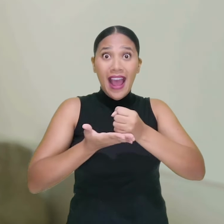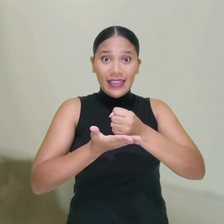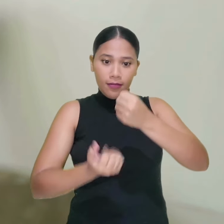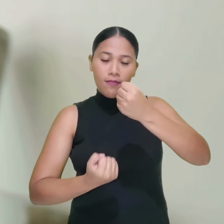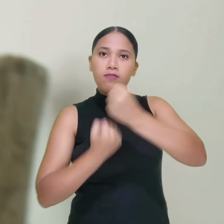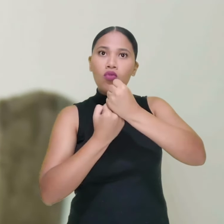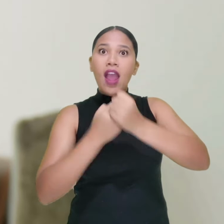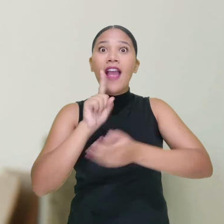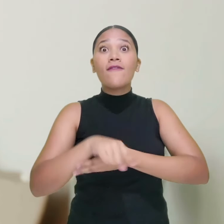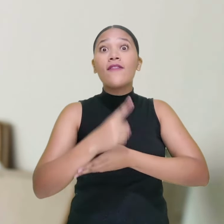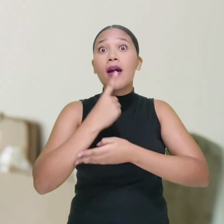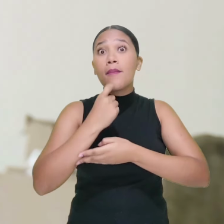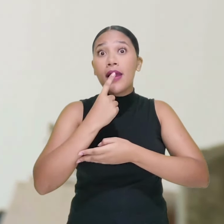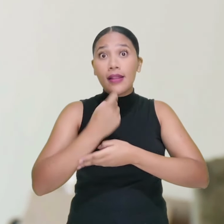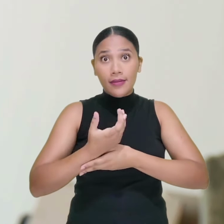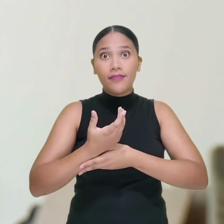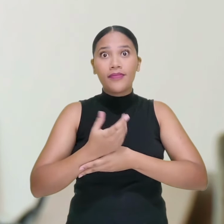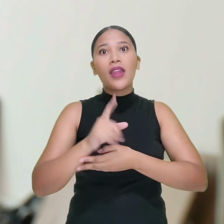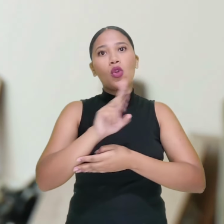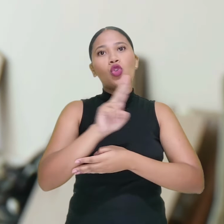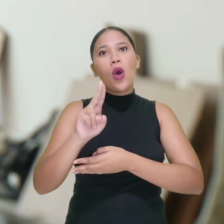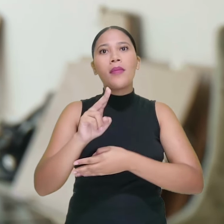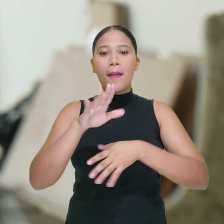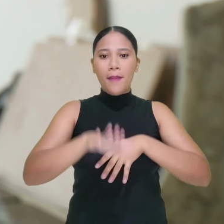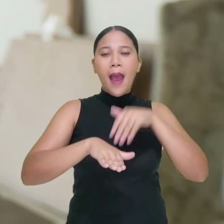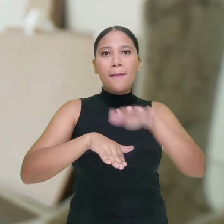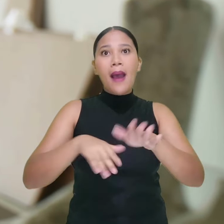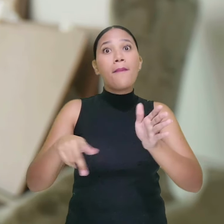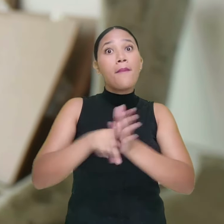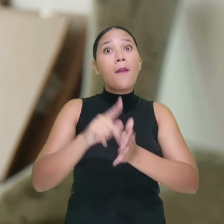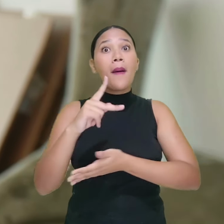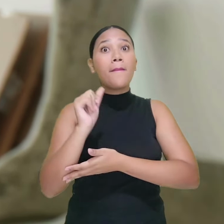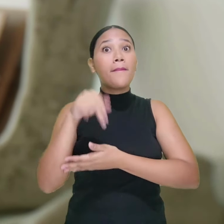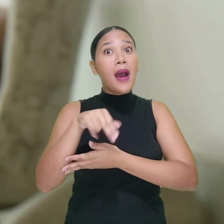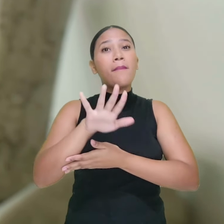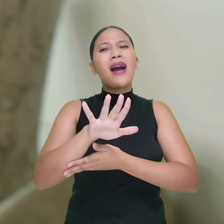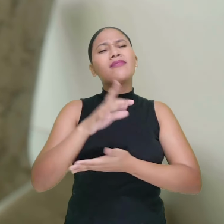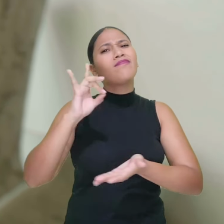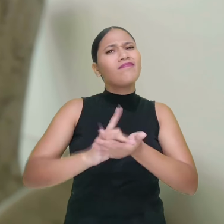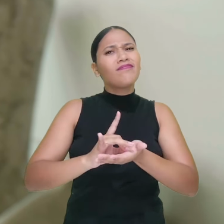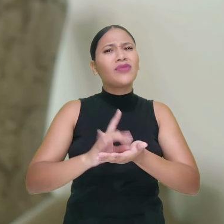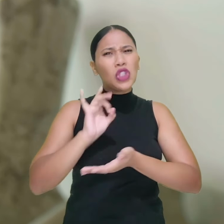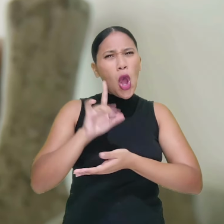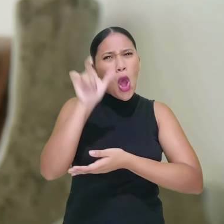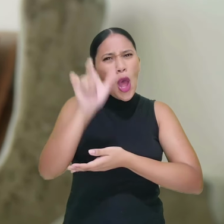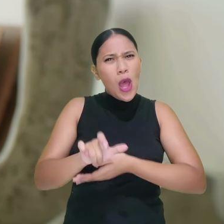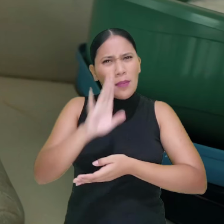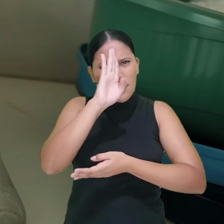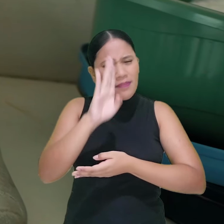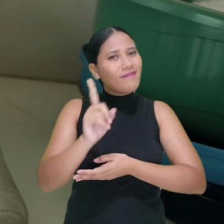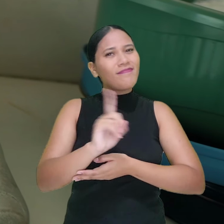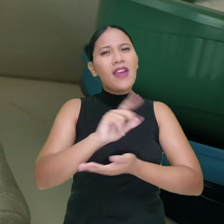pés de pedra onde a base de cada pé é vermelha. A série se chama, né, Os Pés de Pan, mas na verdade talvez sejam os pés de